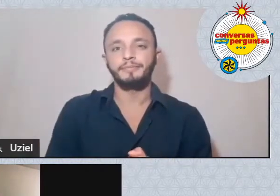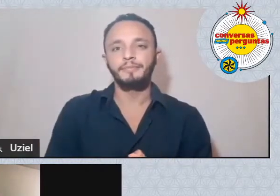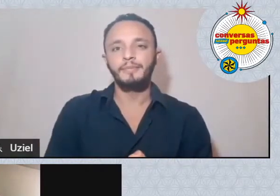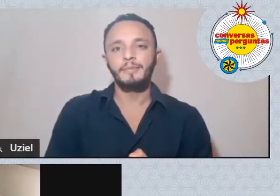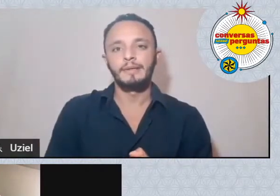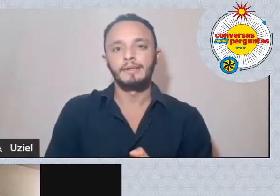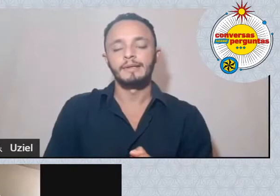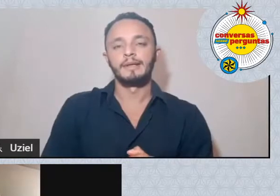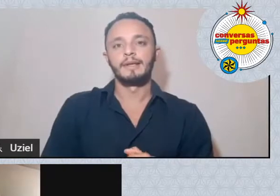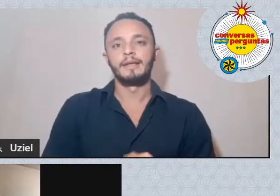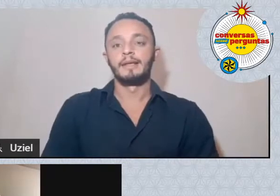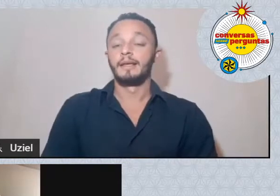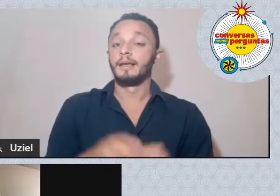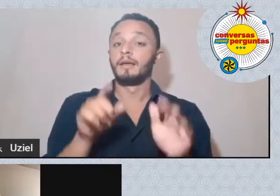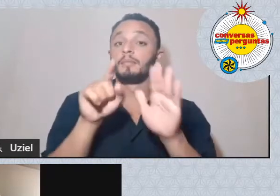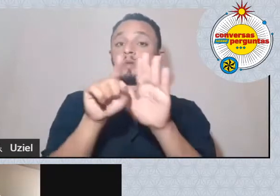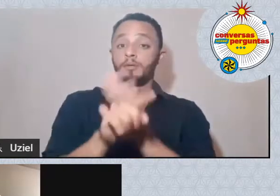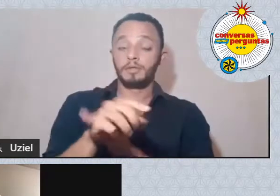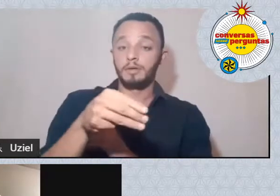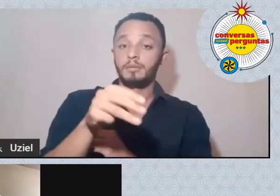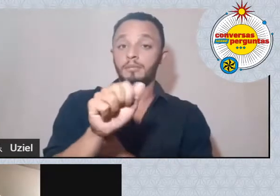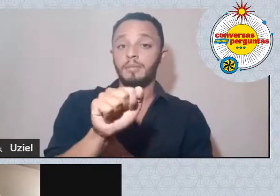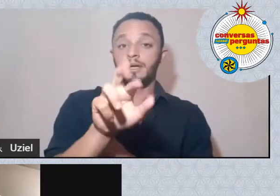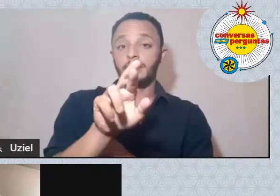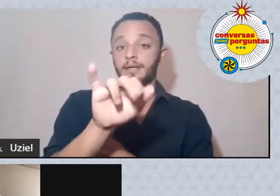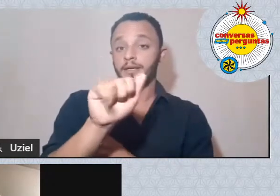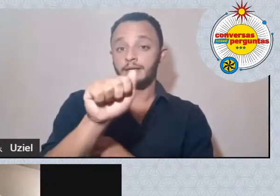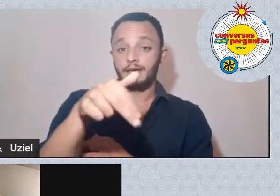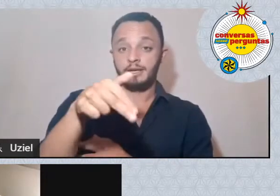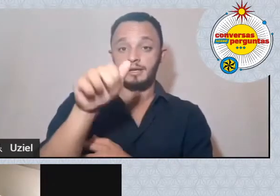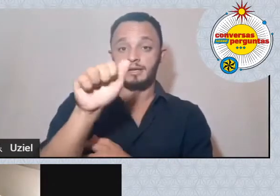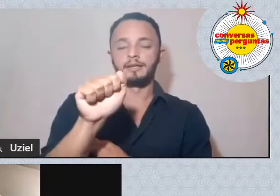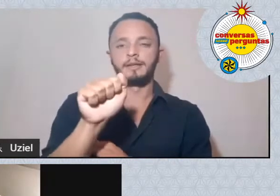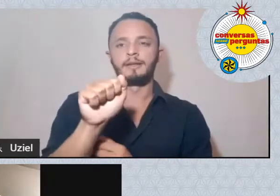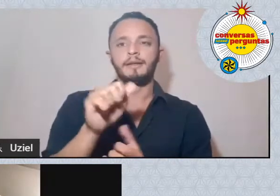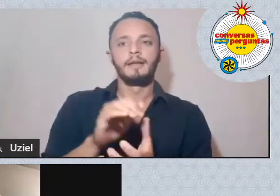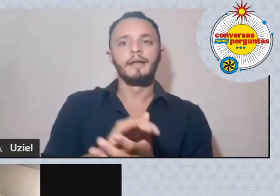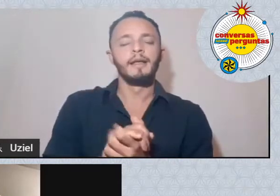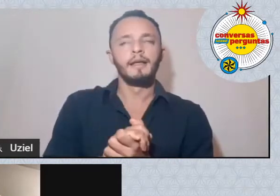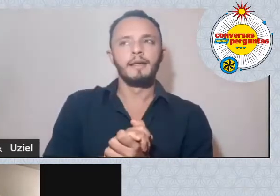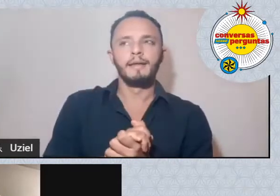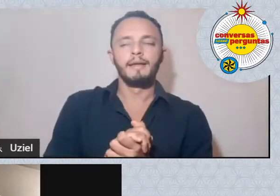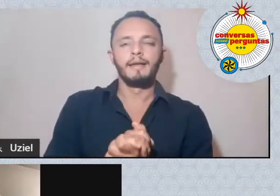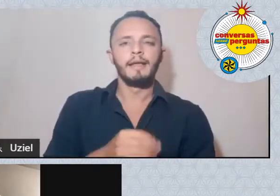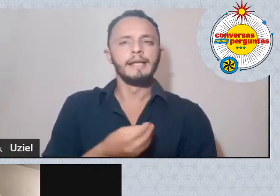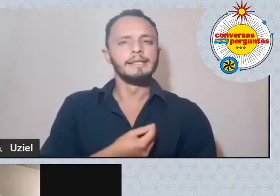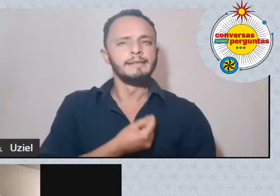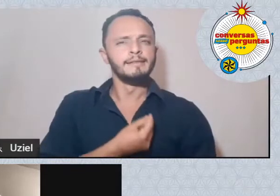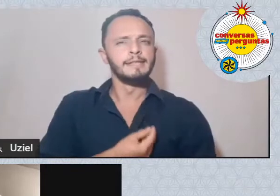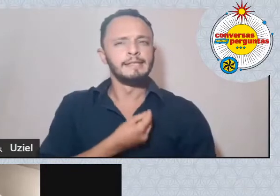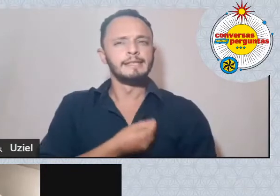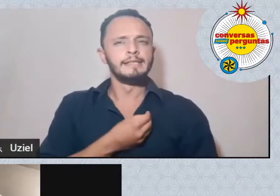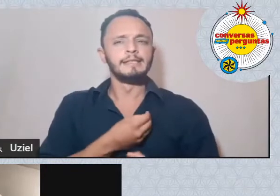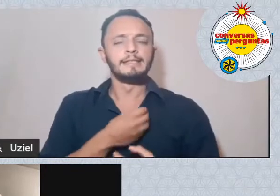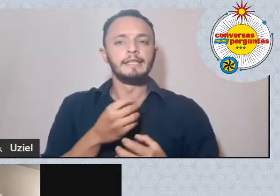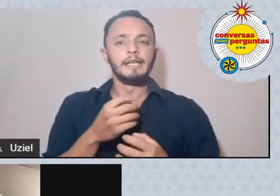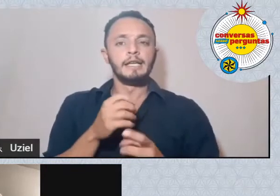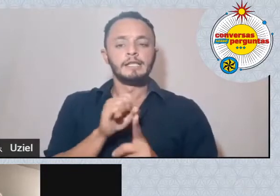chat, pergunta da Mariana Tavares, algo que você acabou de se referir. Então, existem sociedades melancólicas? Ela